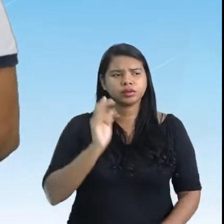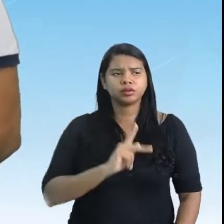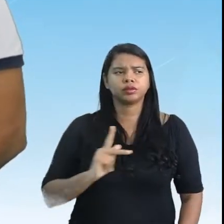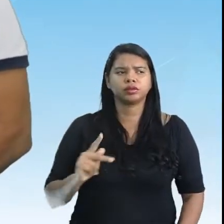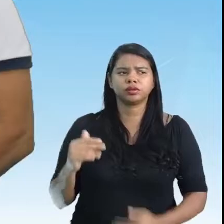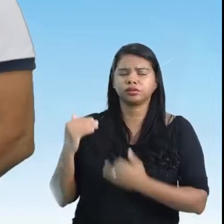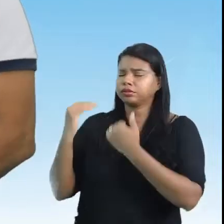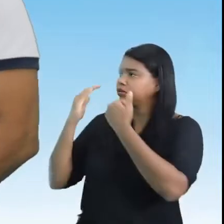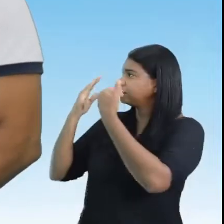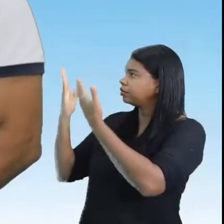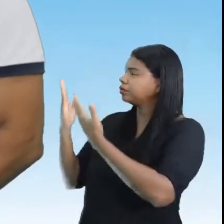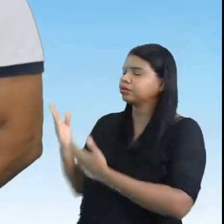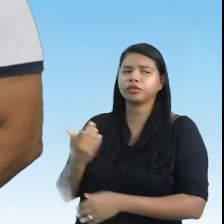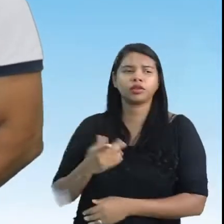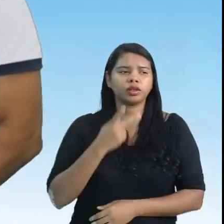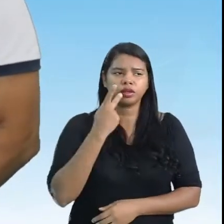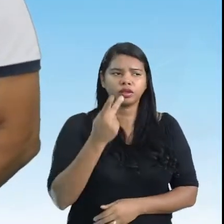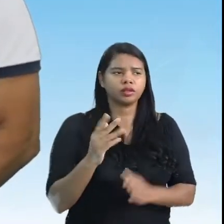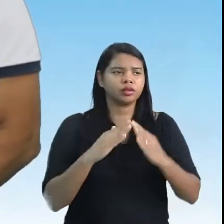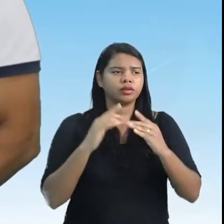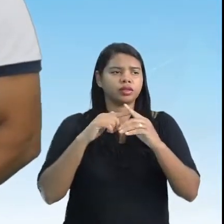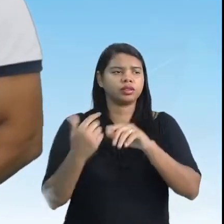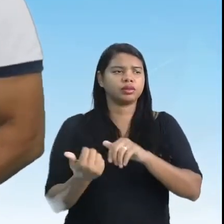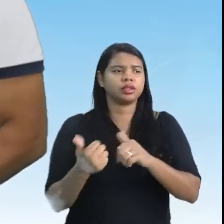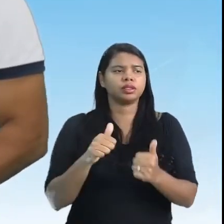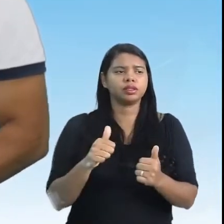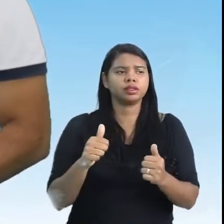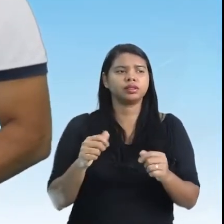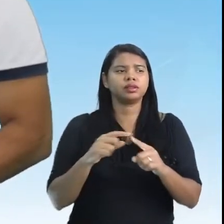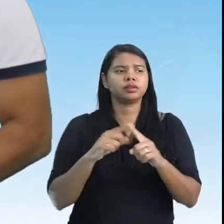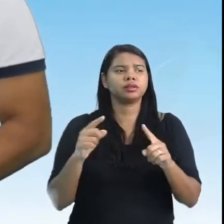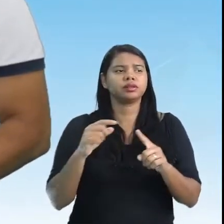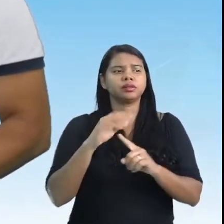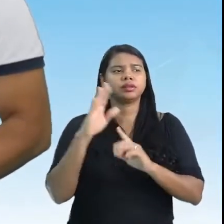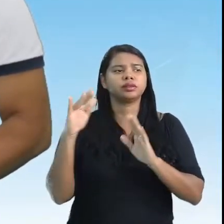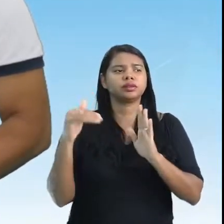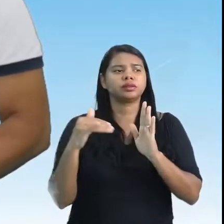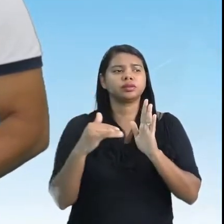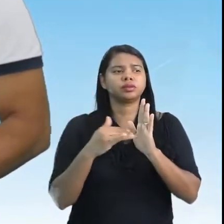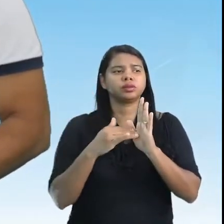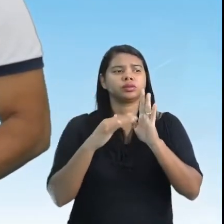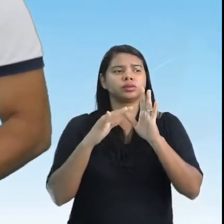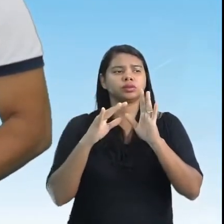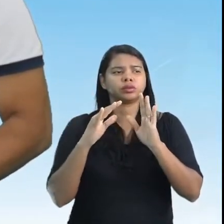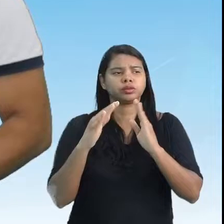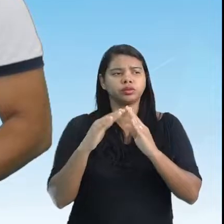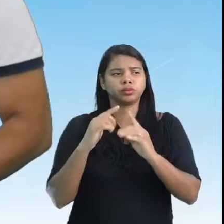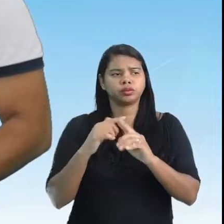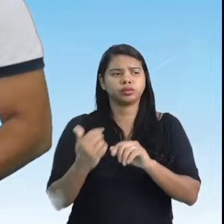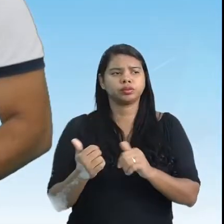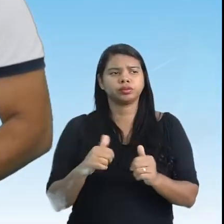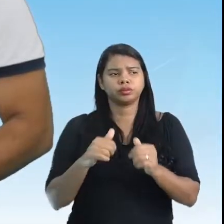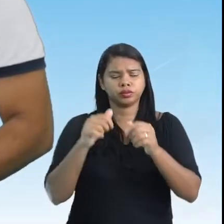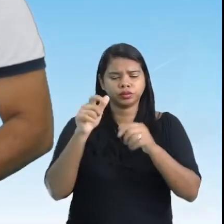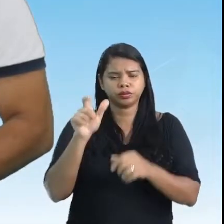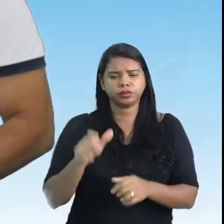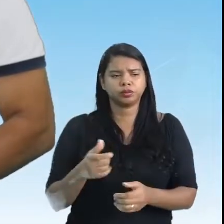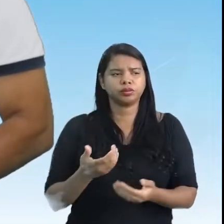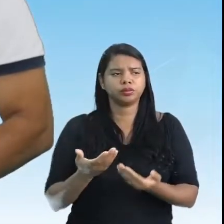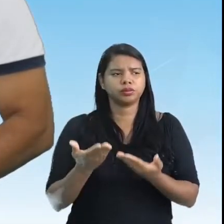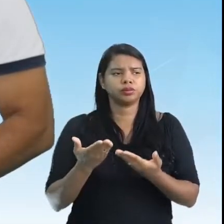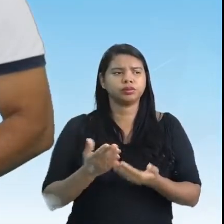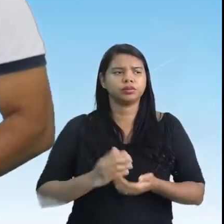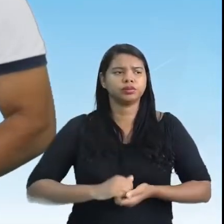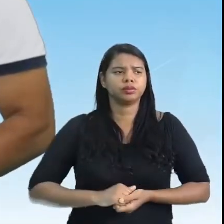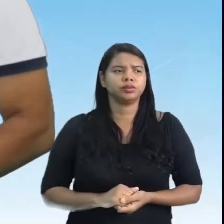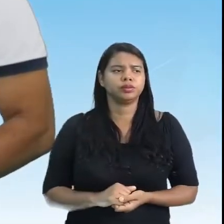está falando não de uma igreja batista em si, sim, da convenção, não é isso? Exatamente. E aqui nós temos ainda